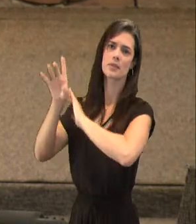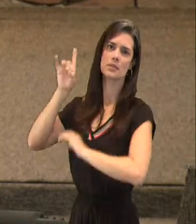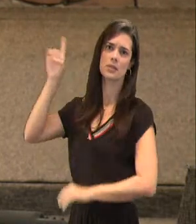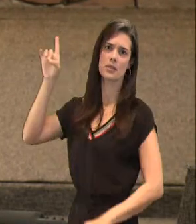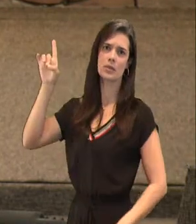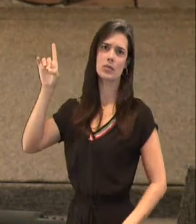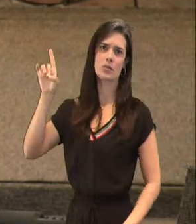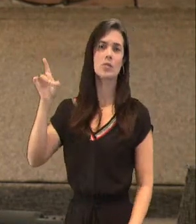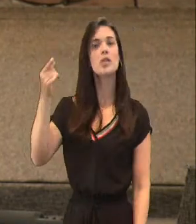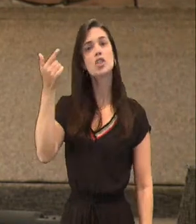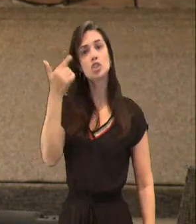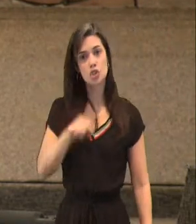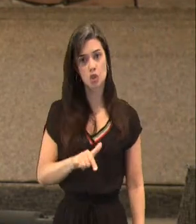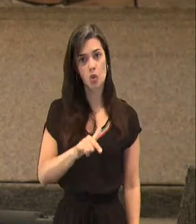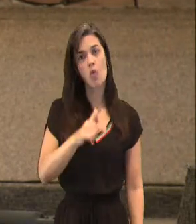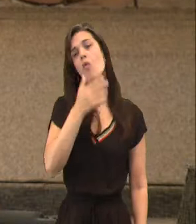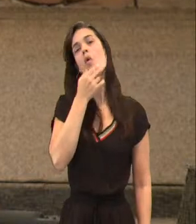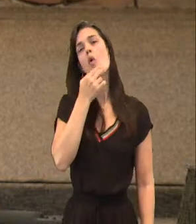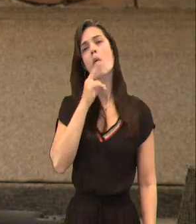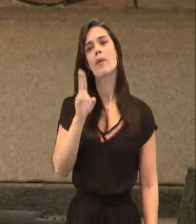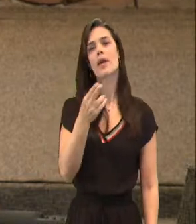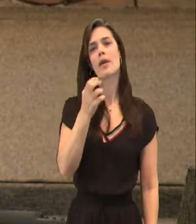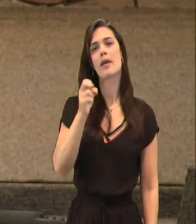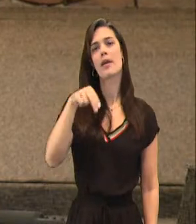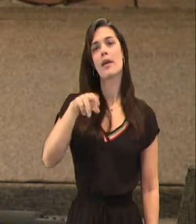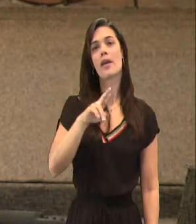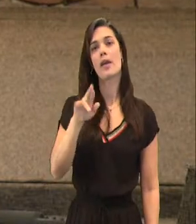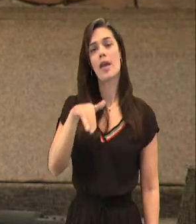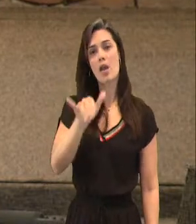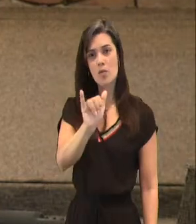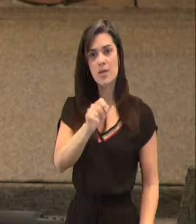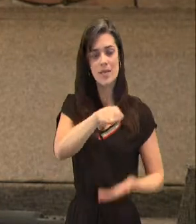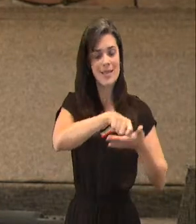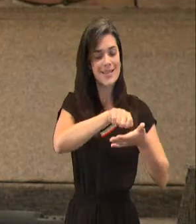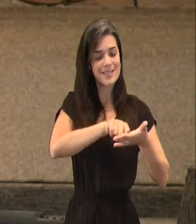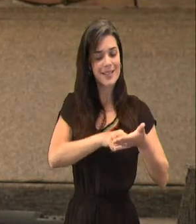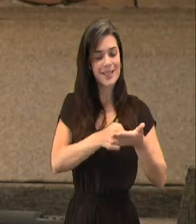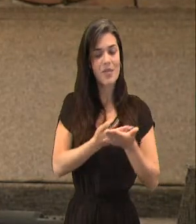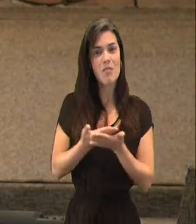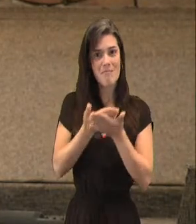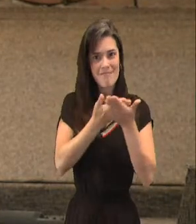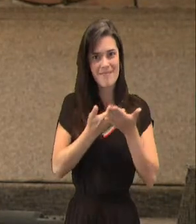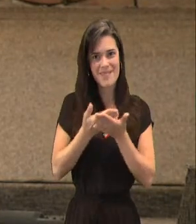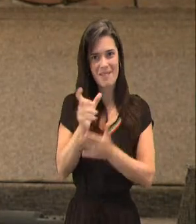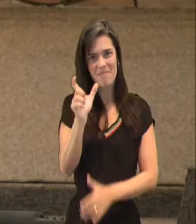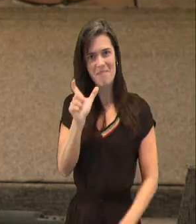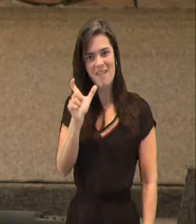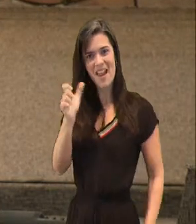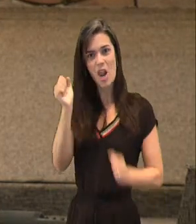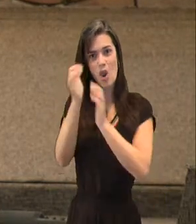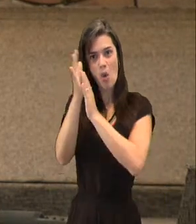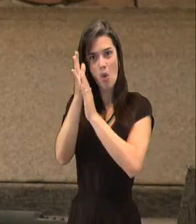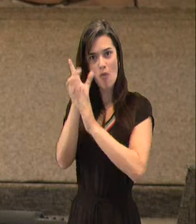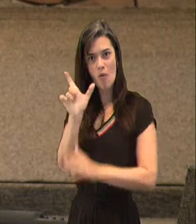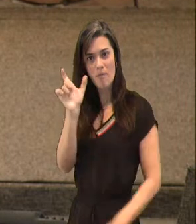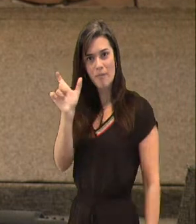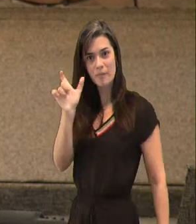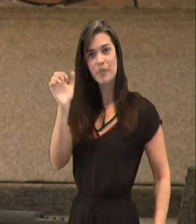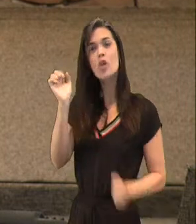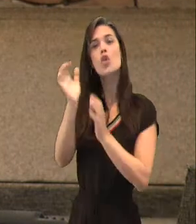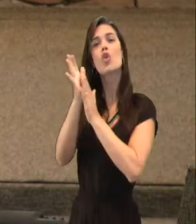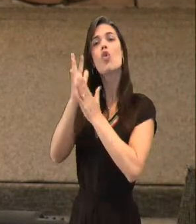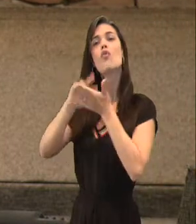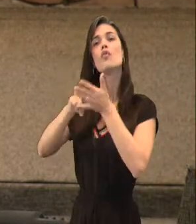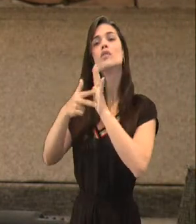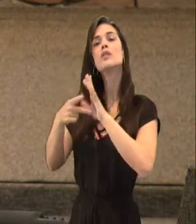Mais uma vez, Matthew Henry escreveu o seguinte: o louvor, que é exatamente o que acontece no final dessa oração, o louvor é